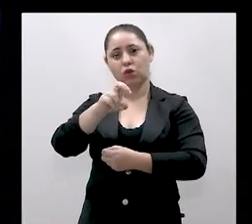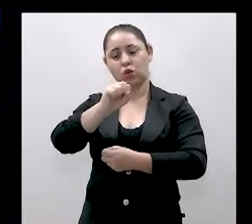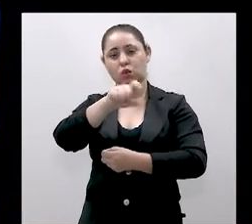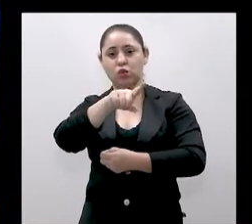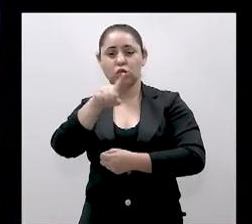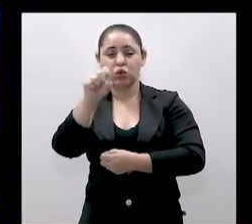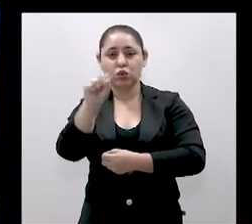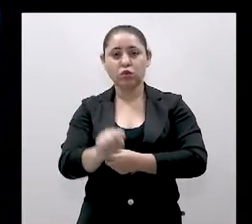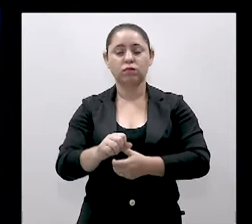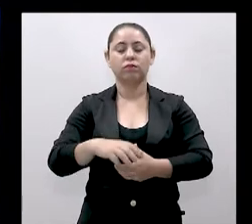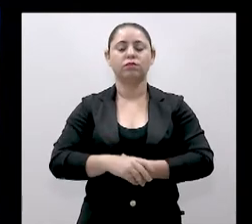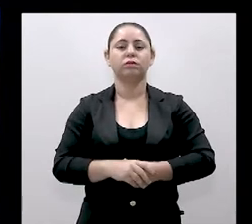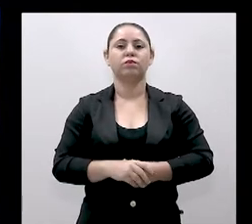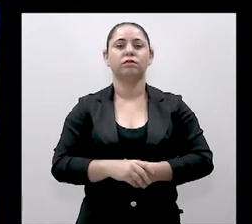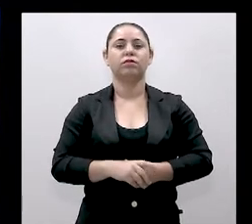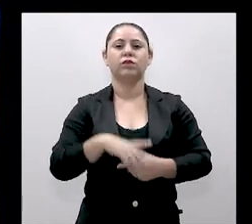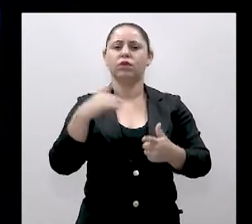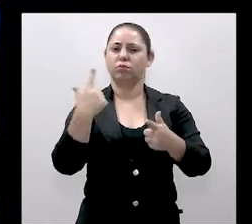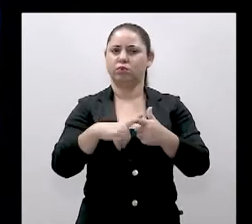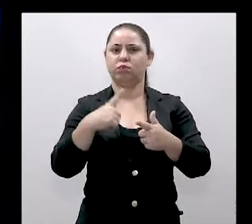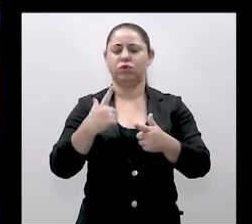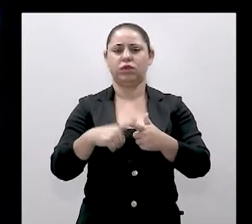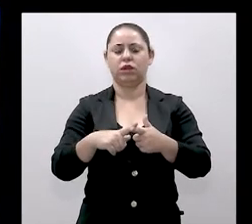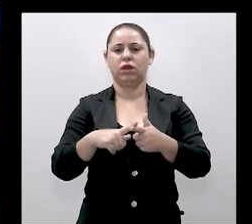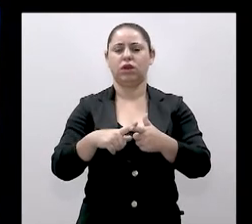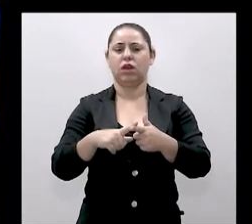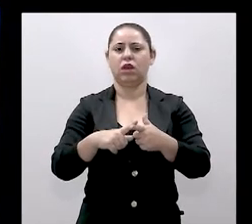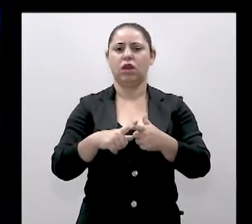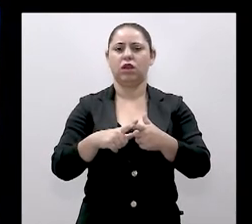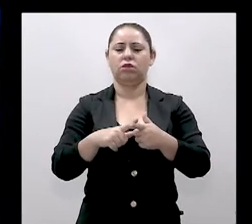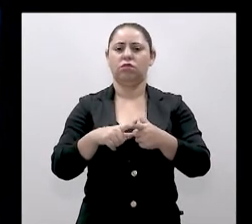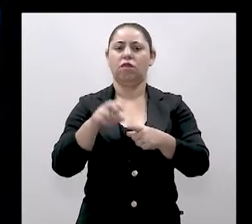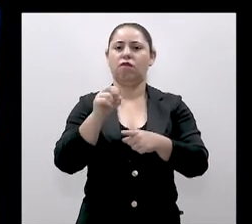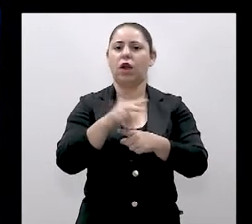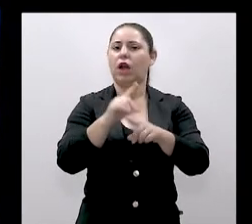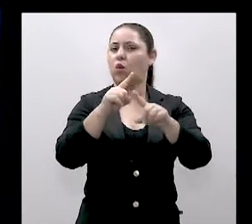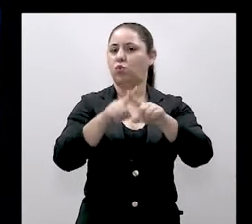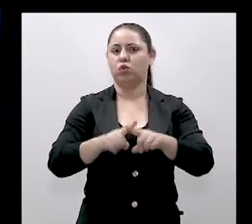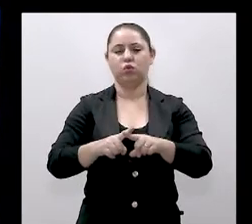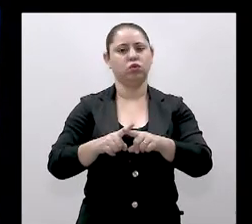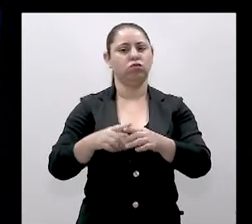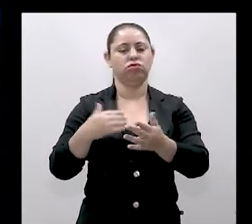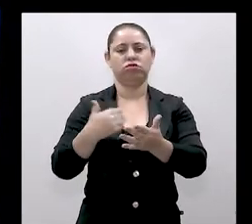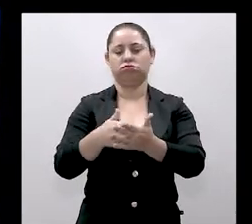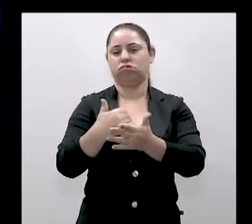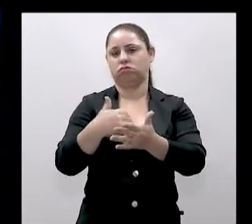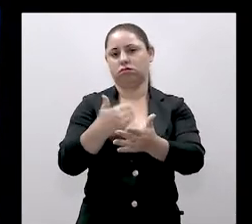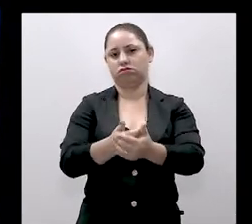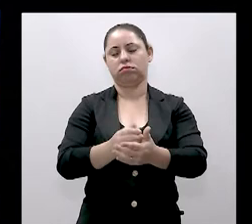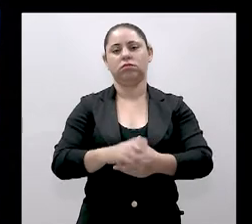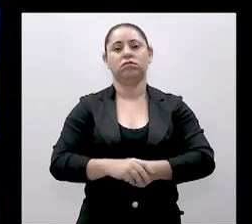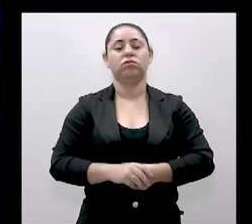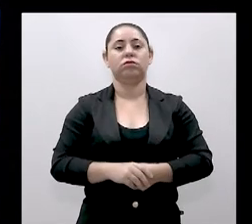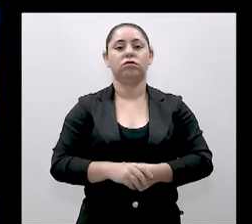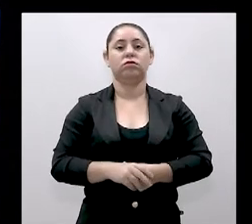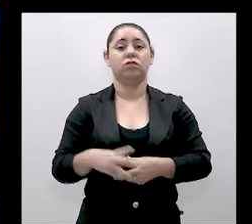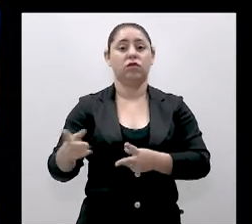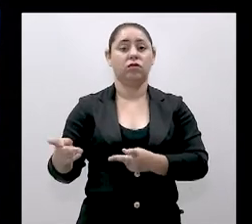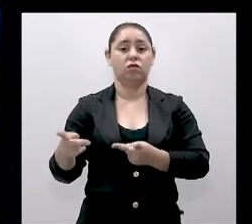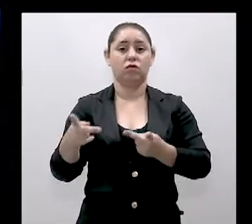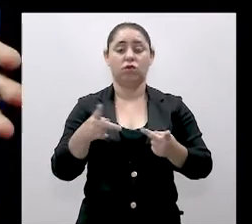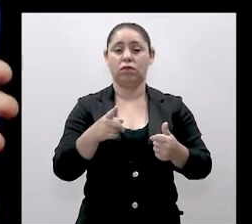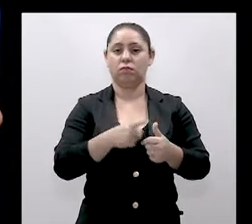Eletrosul porque eu era eu era de carreira né eu voltei pegar o suco quando aí eu fui